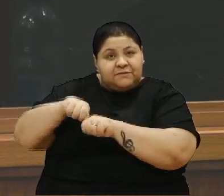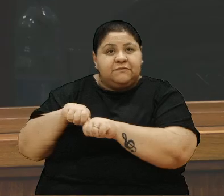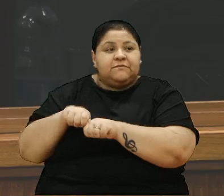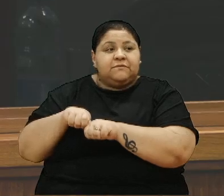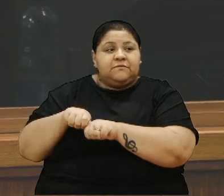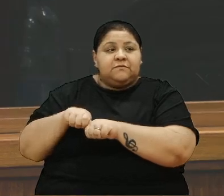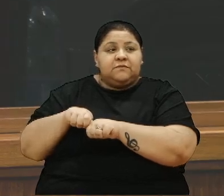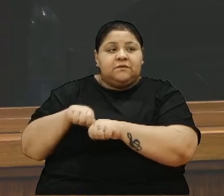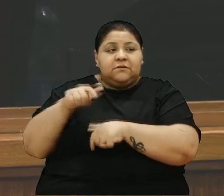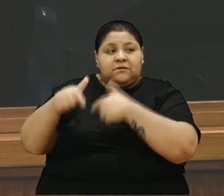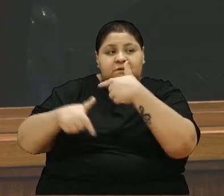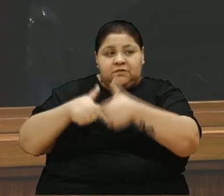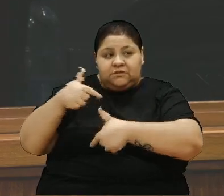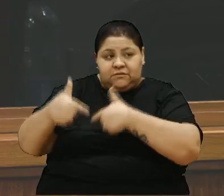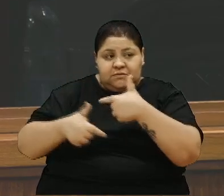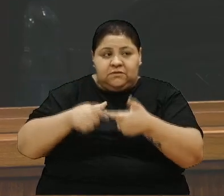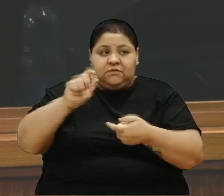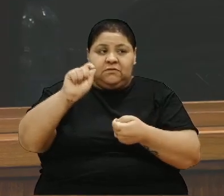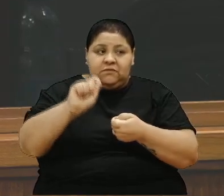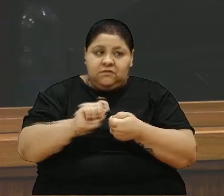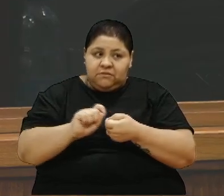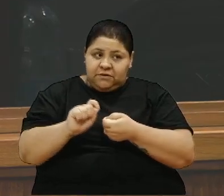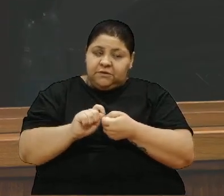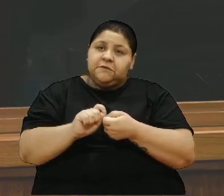esse serviço seja feito